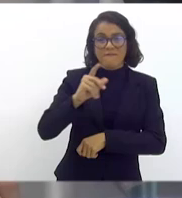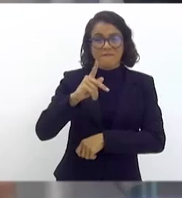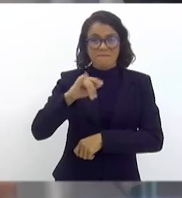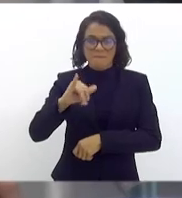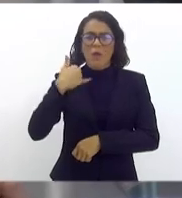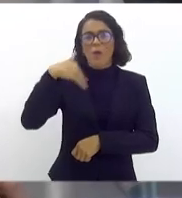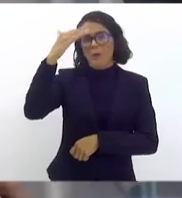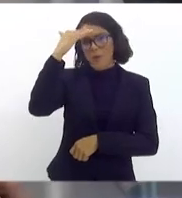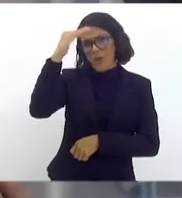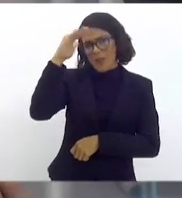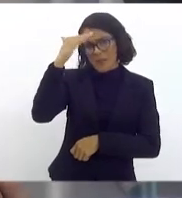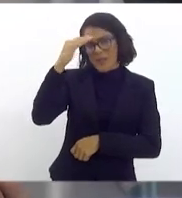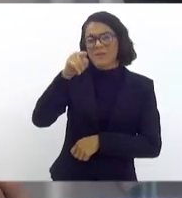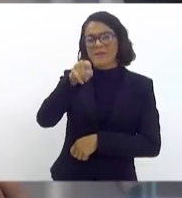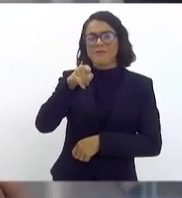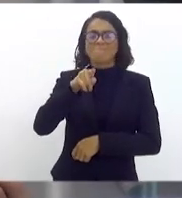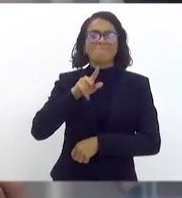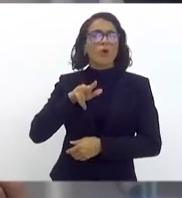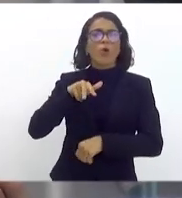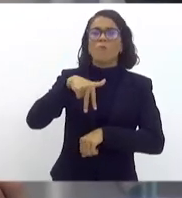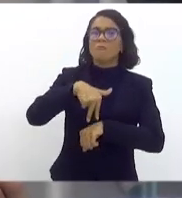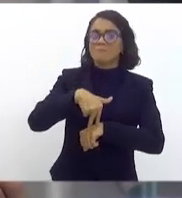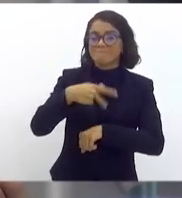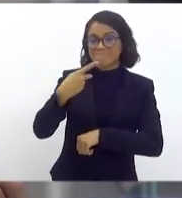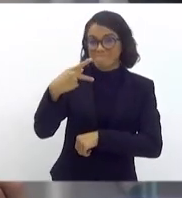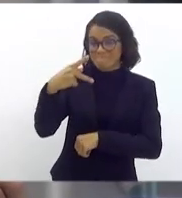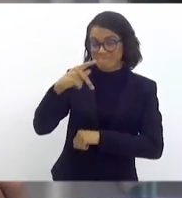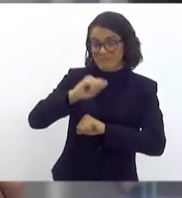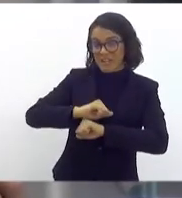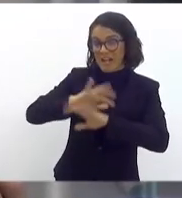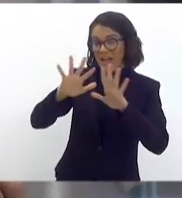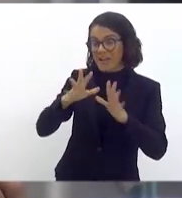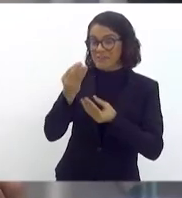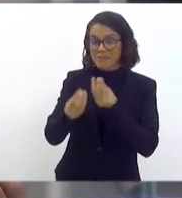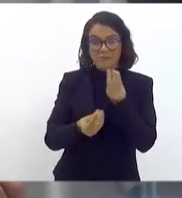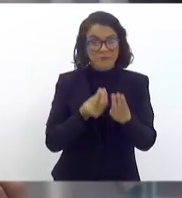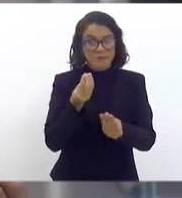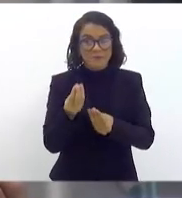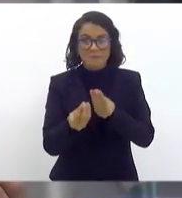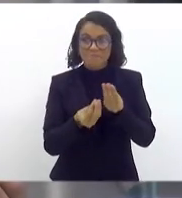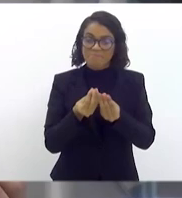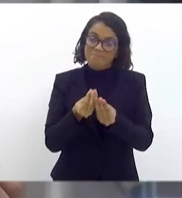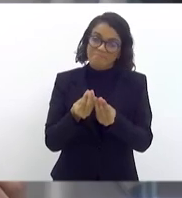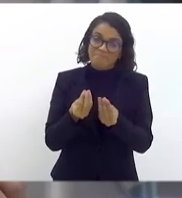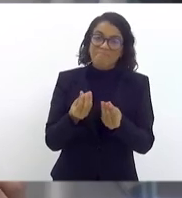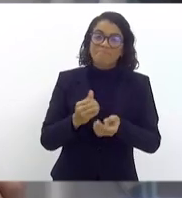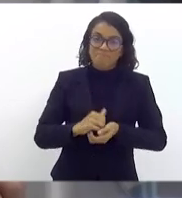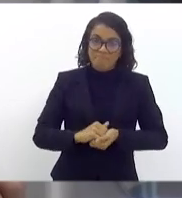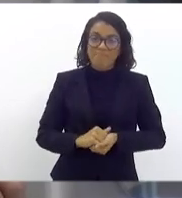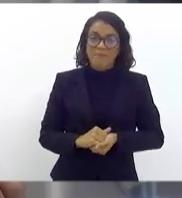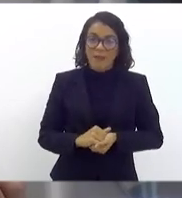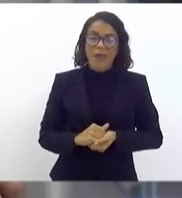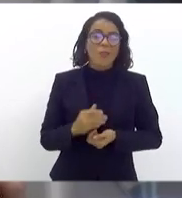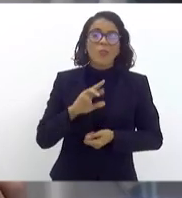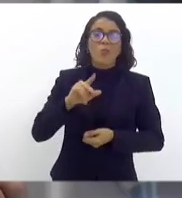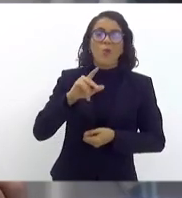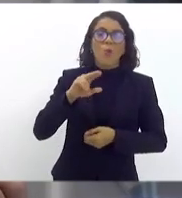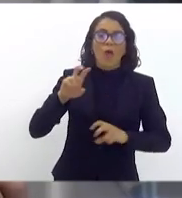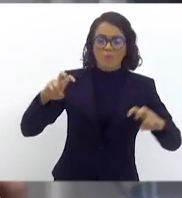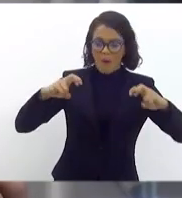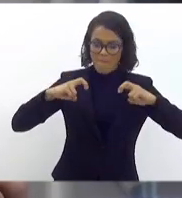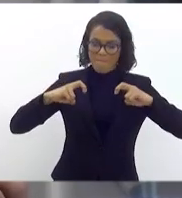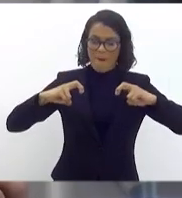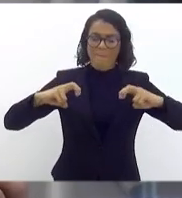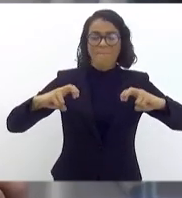a posição de Vossa Excelência e fica muito claro que, enfim, não será uma audiência talvez